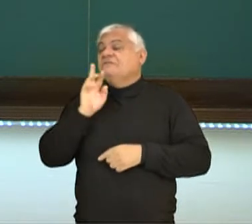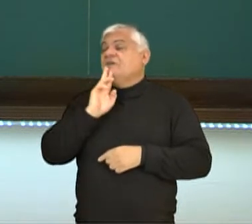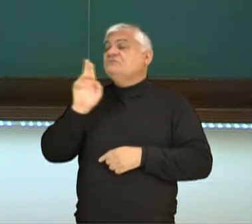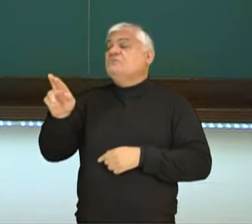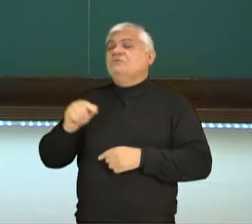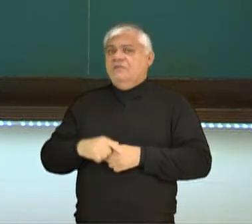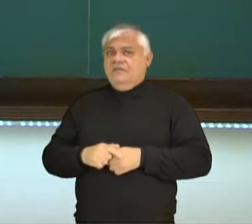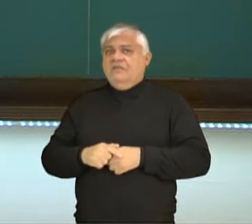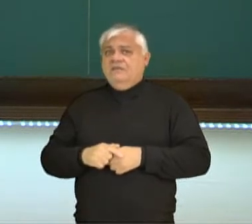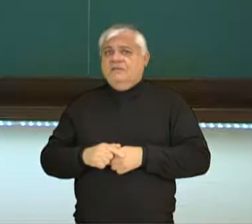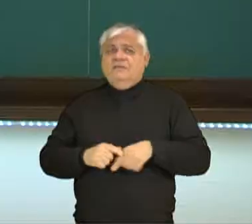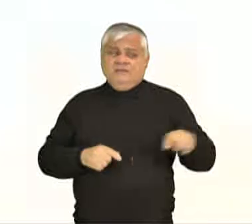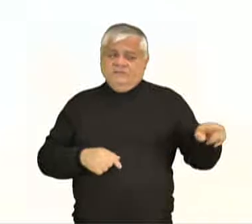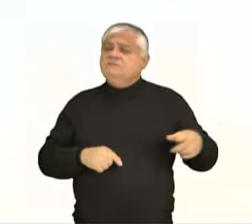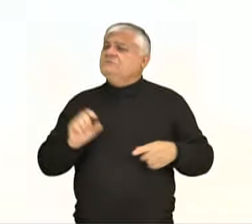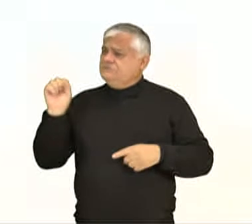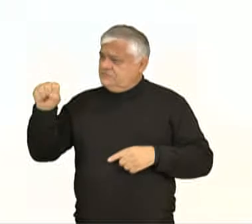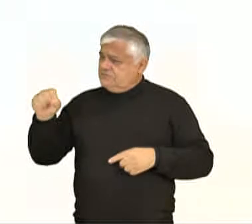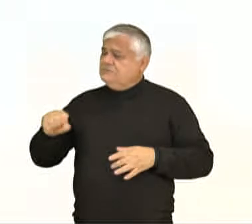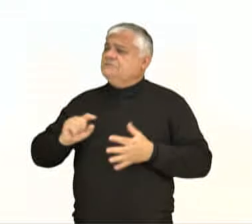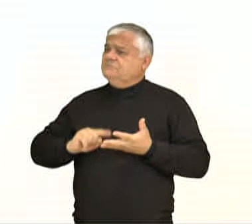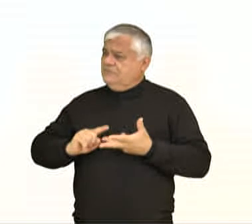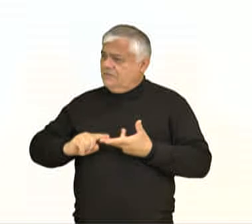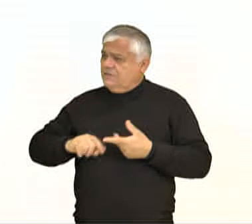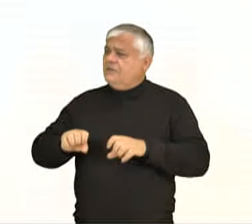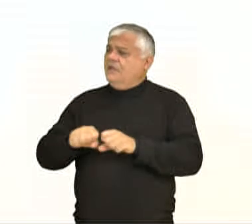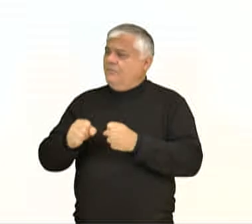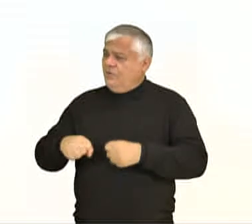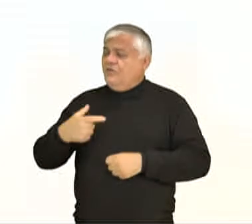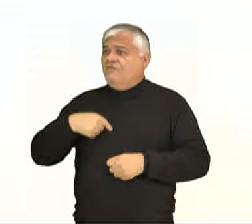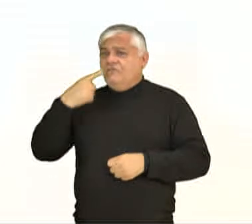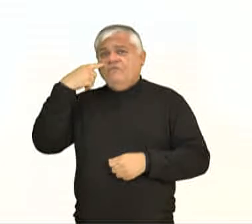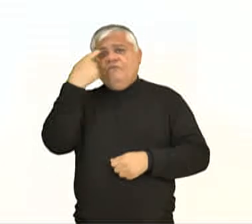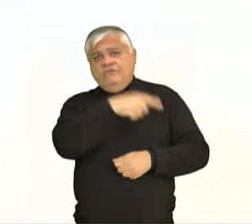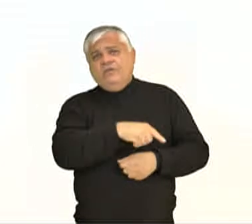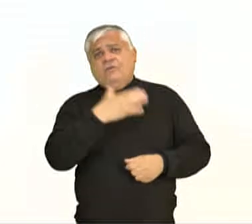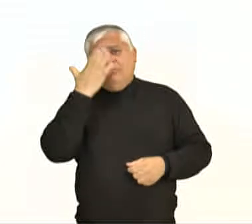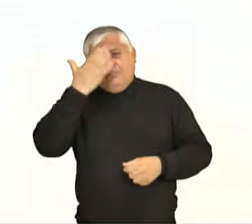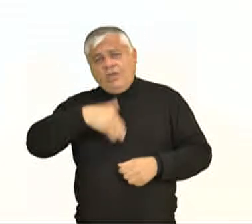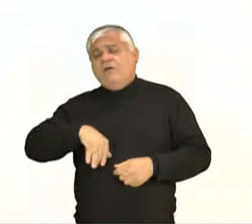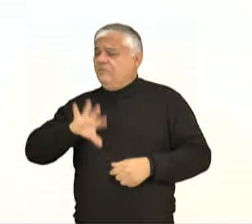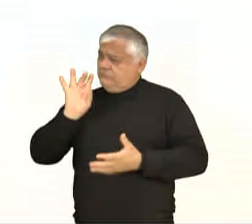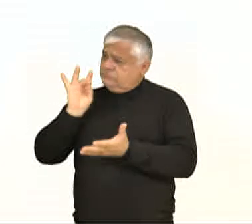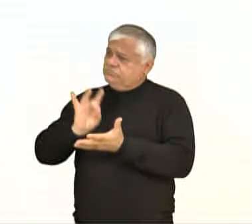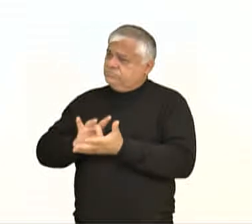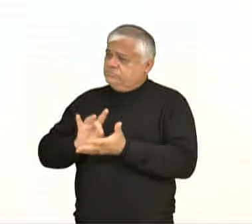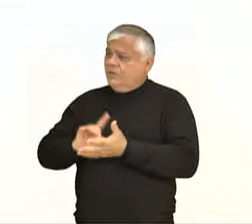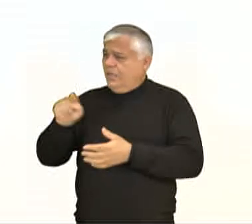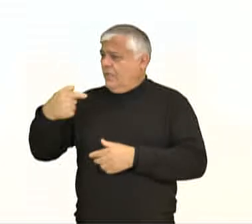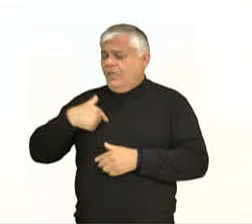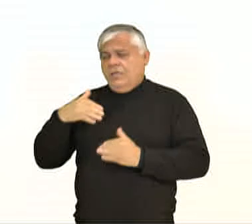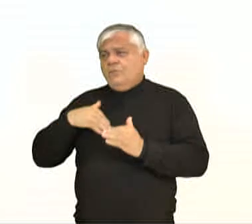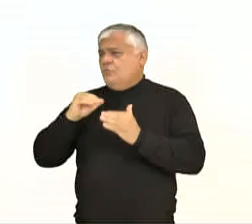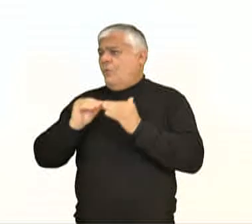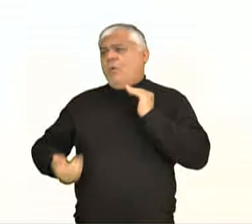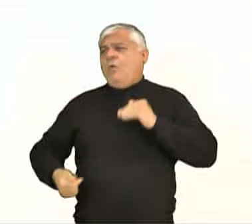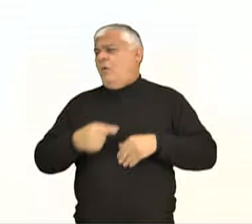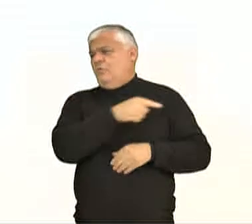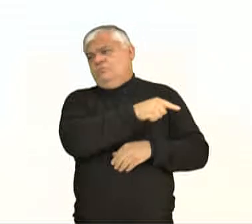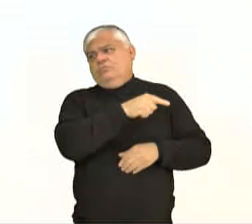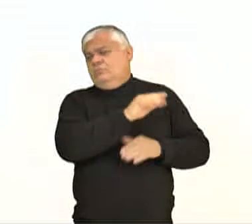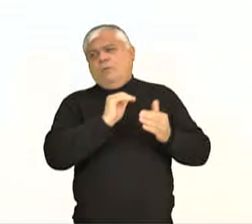dizer o que viu. Uma vez que a verdade é um comportamento social desejado e você não concordou com a